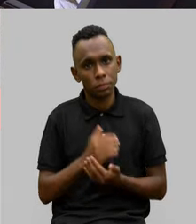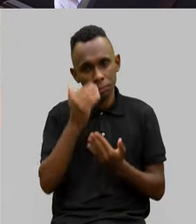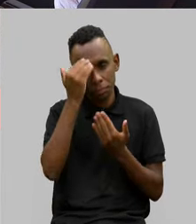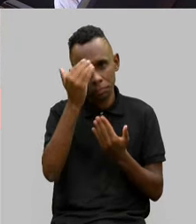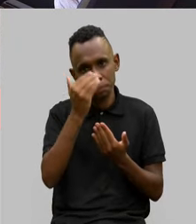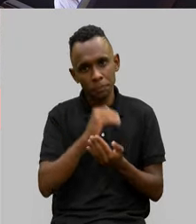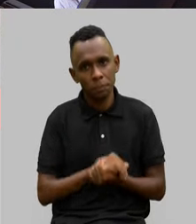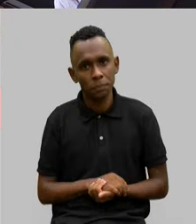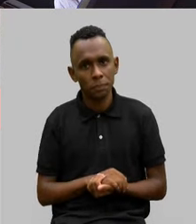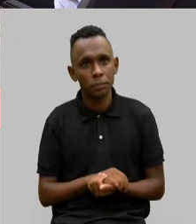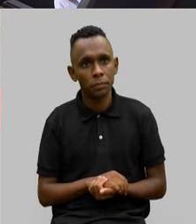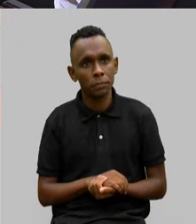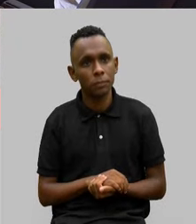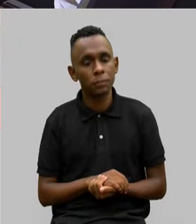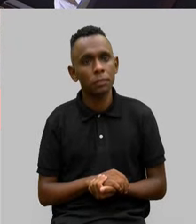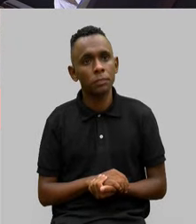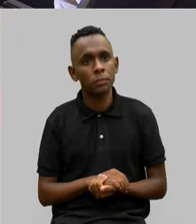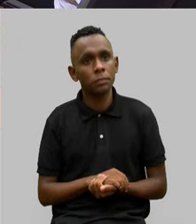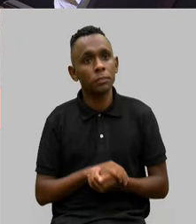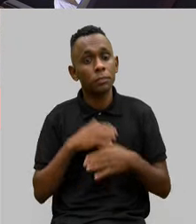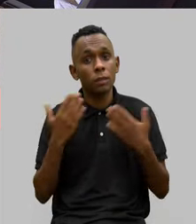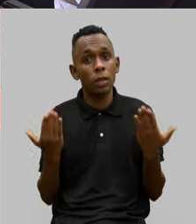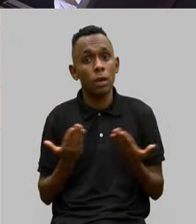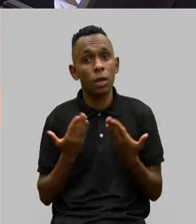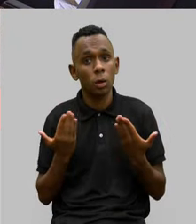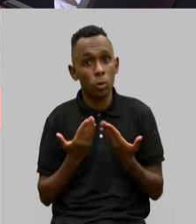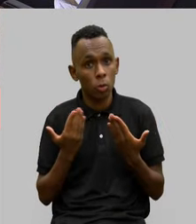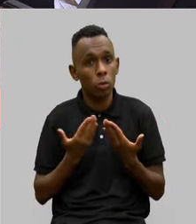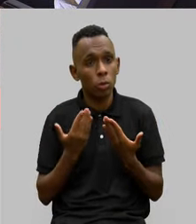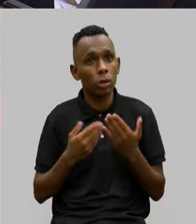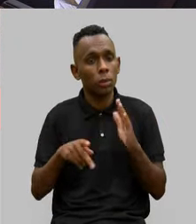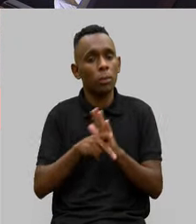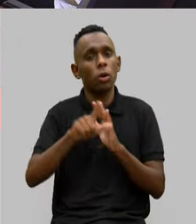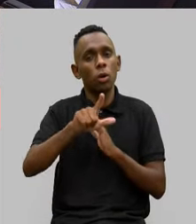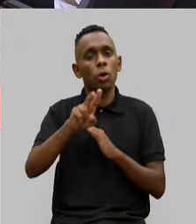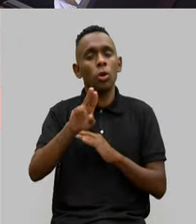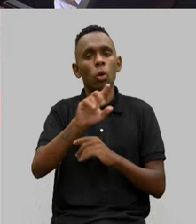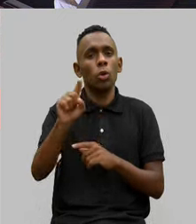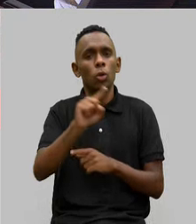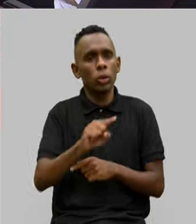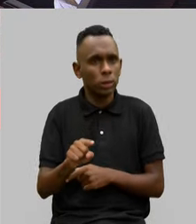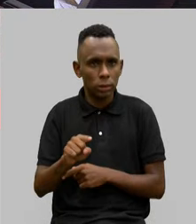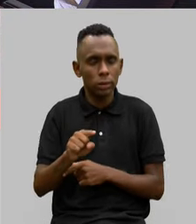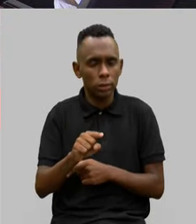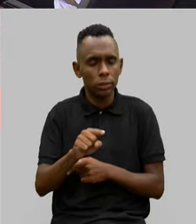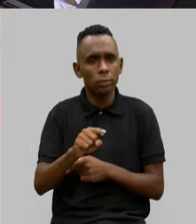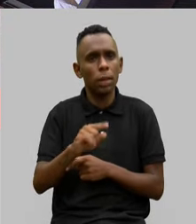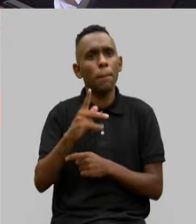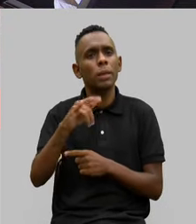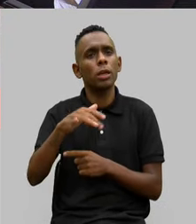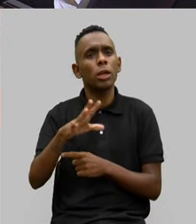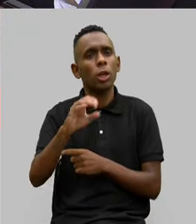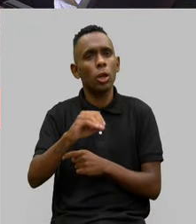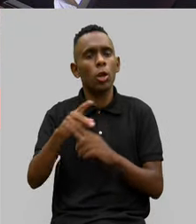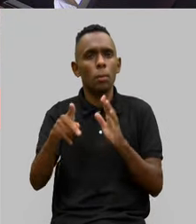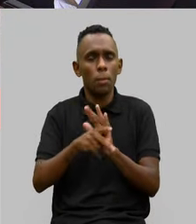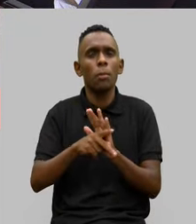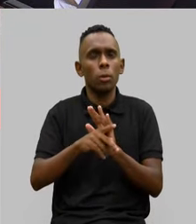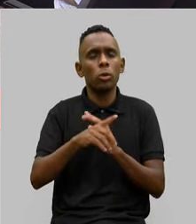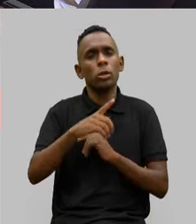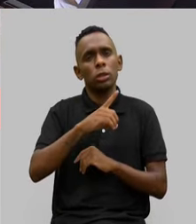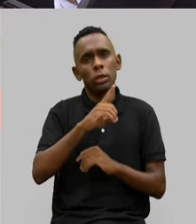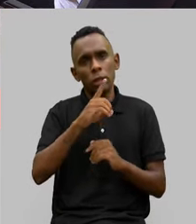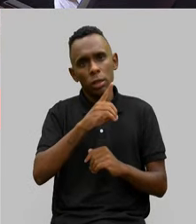obrigada obrigado deputada passamos a palavra ao Senor luí Renato Braga Areias Pinheiro Defensor Público